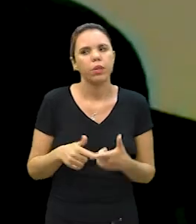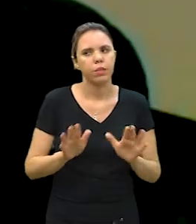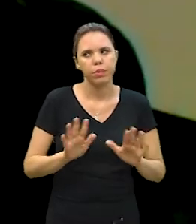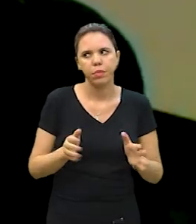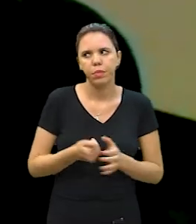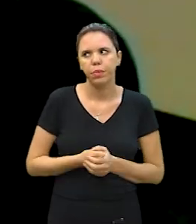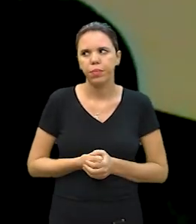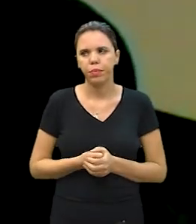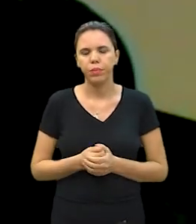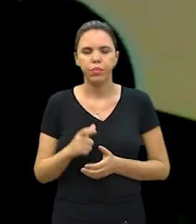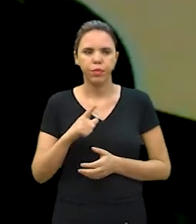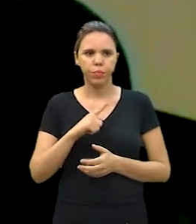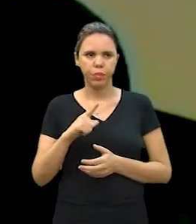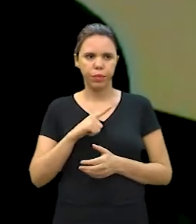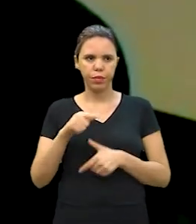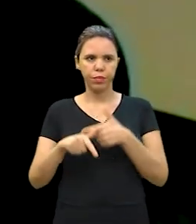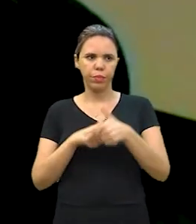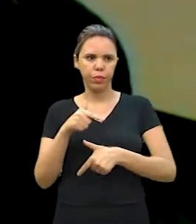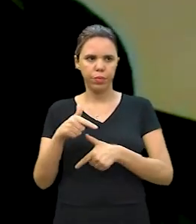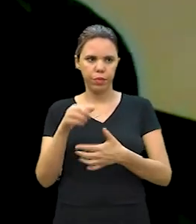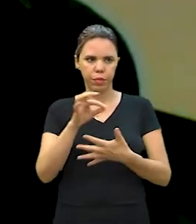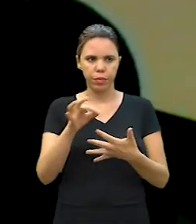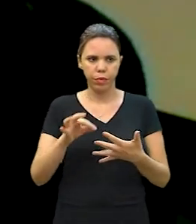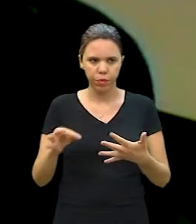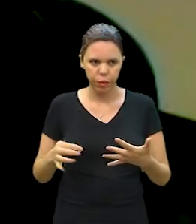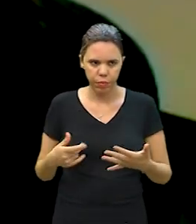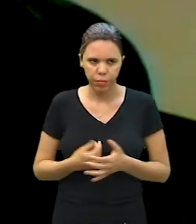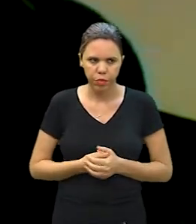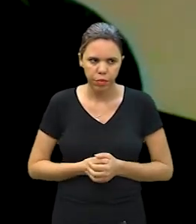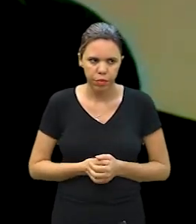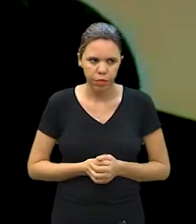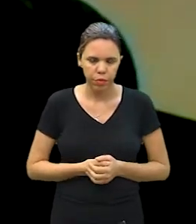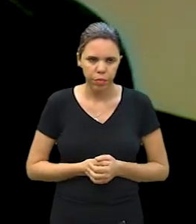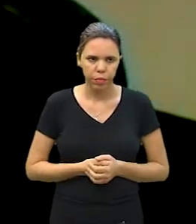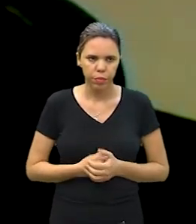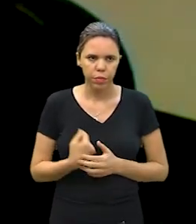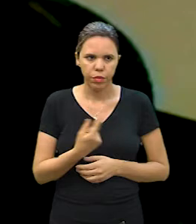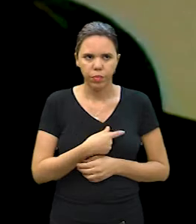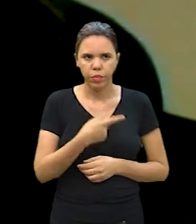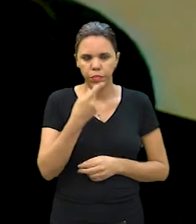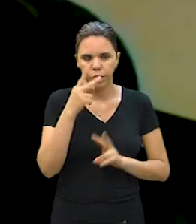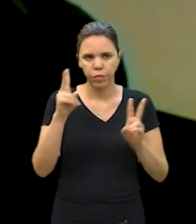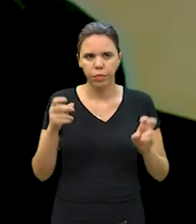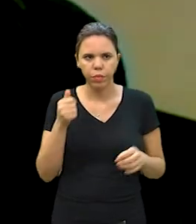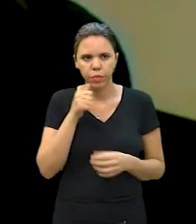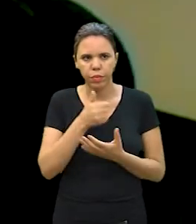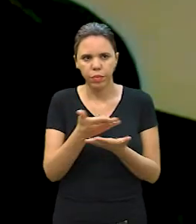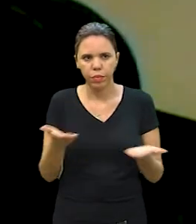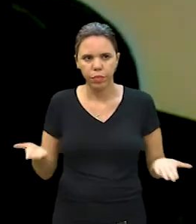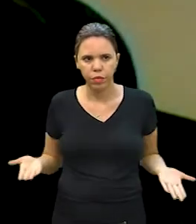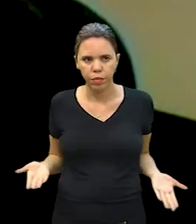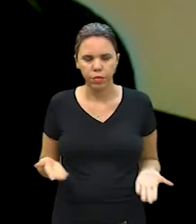os problemas, né? Nós temos que trabalhar em várias direções. E quando a gente fala da questão